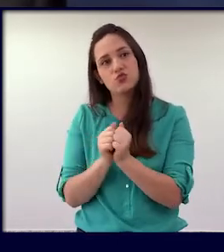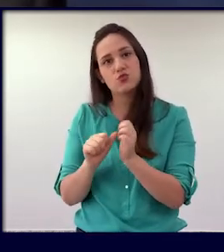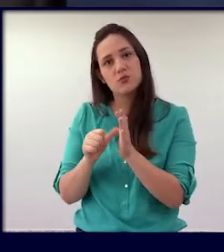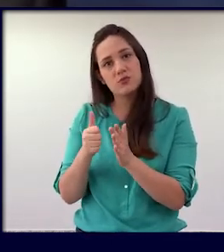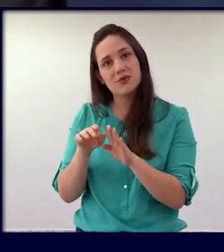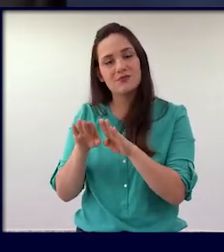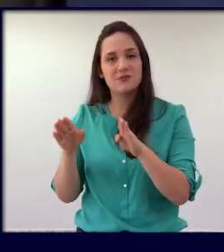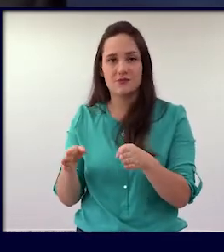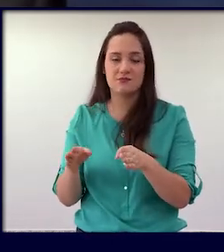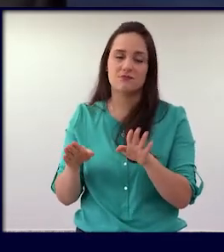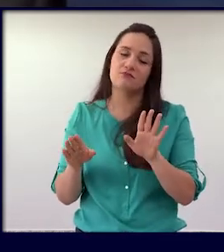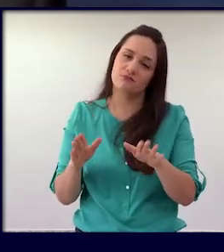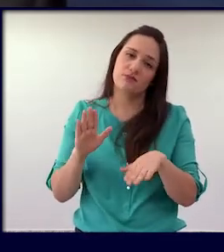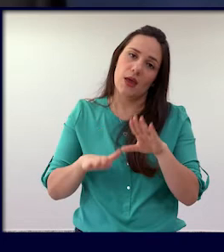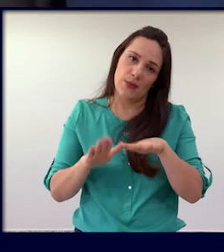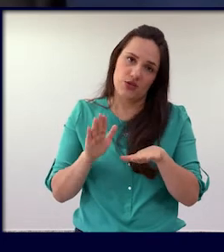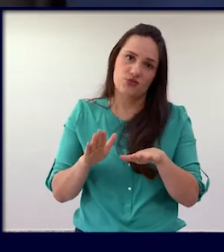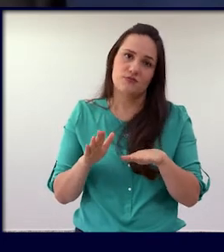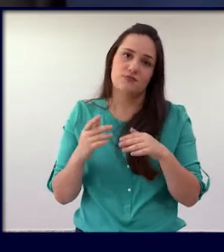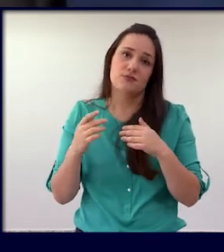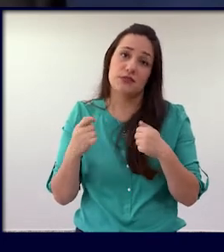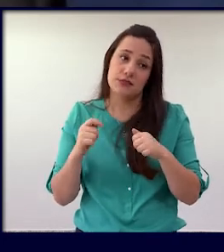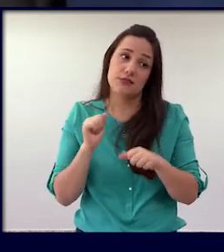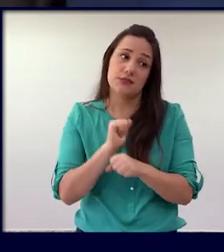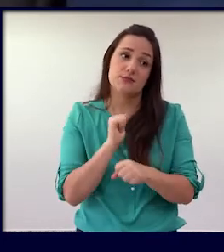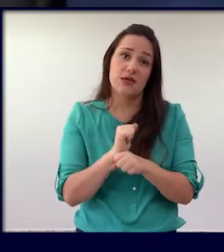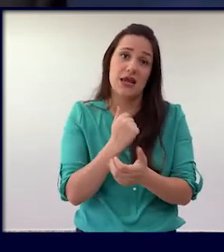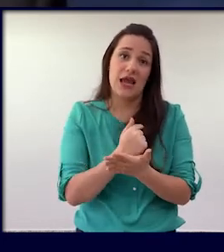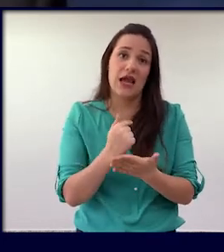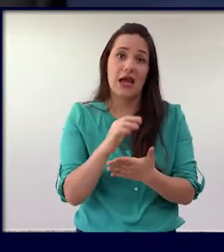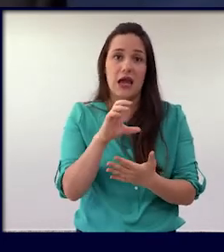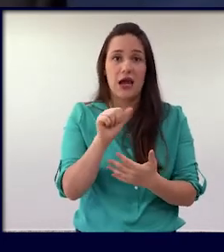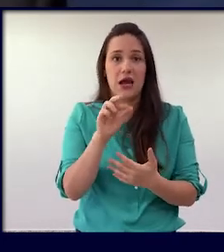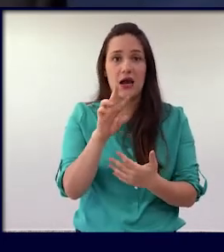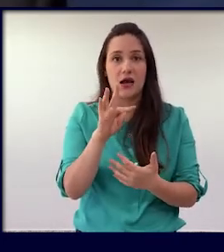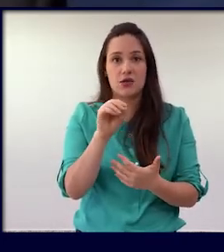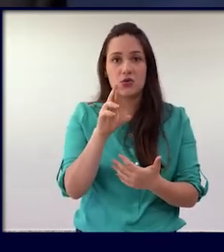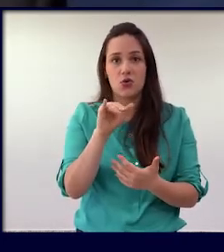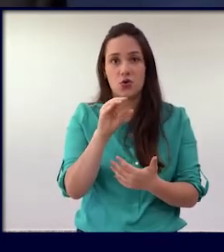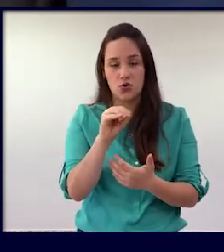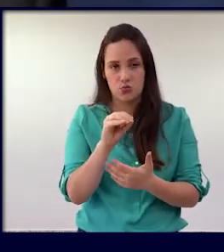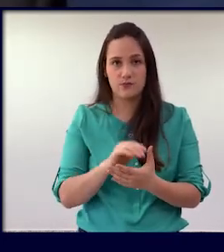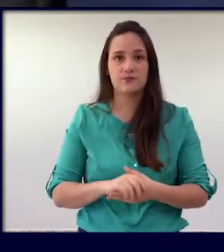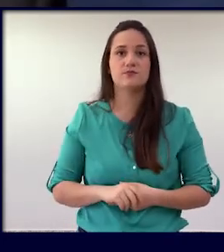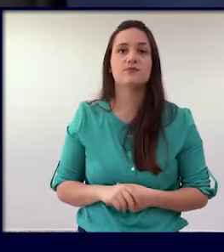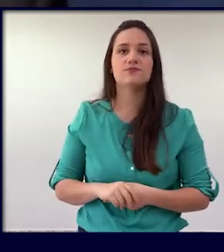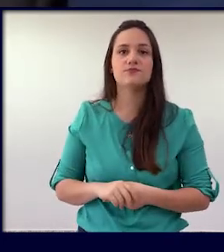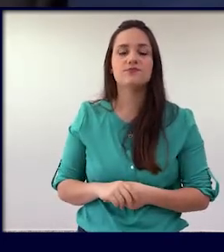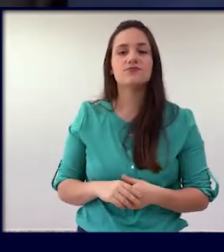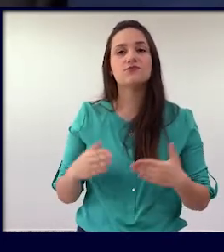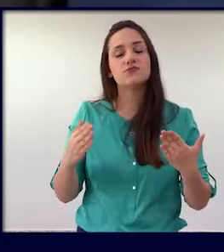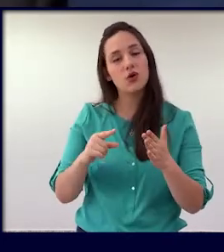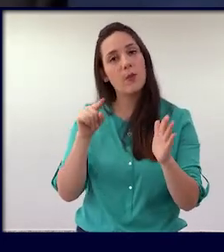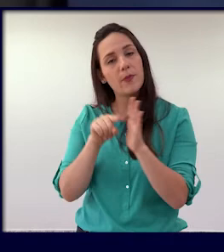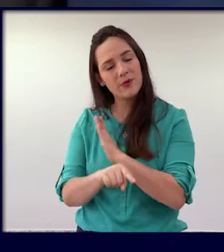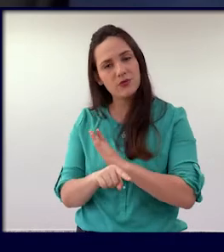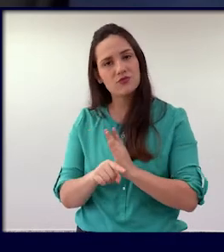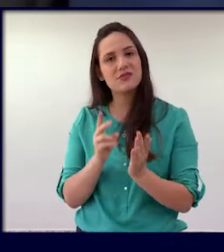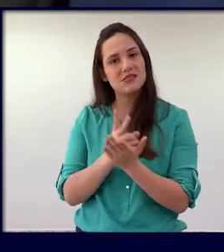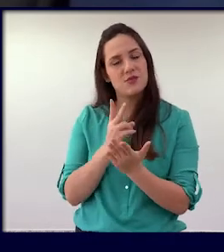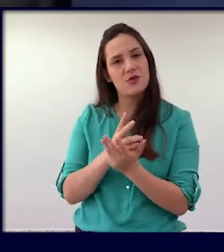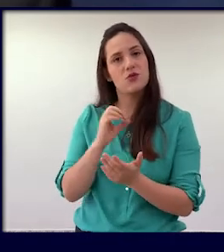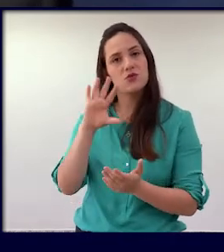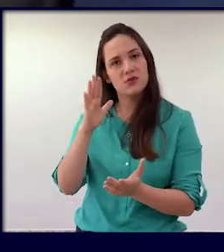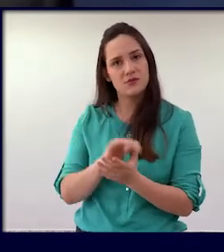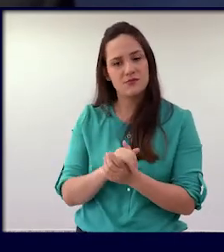o presidente e o primeiro mesário. Mas tudo isso vai ser repassado pelo respectivo cartório eleitoral.